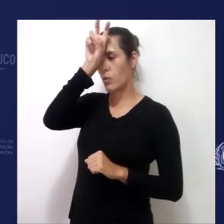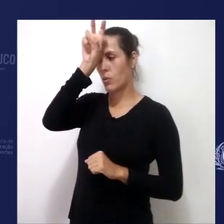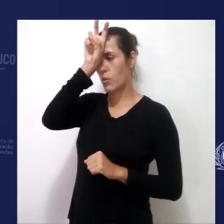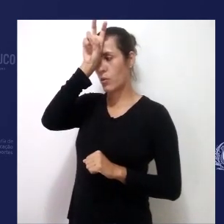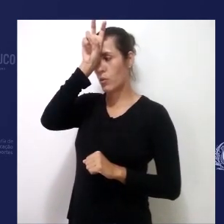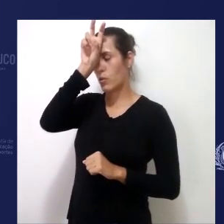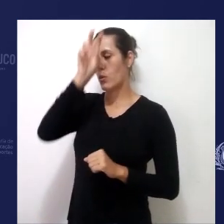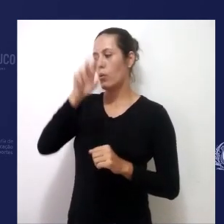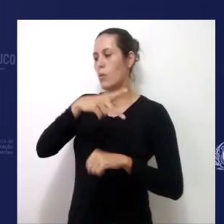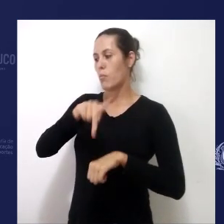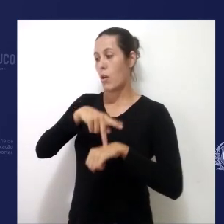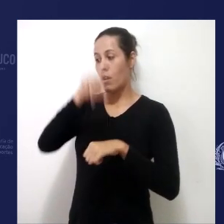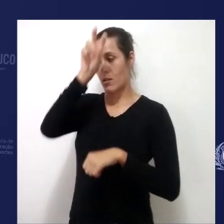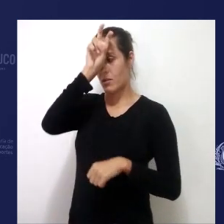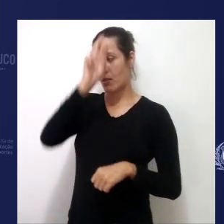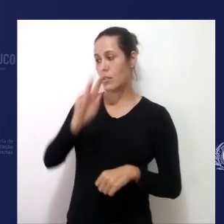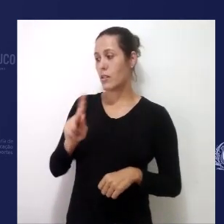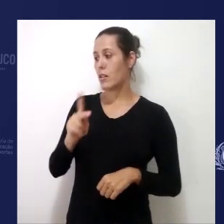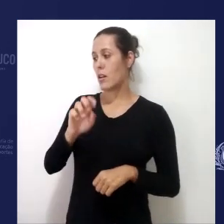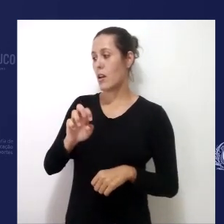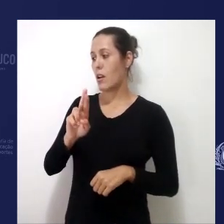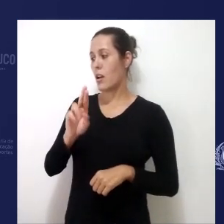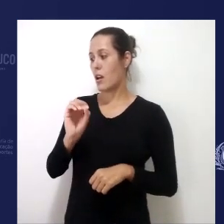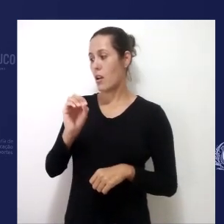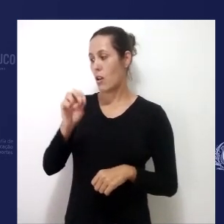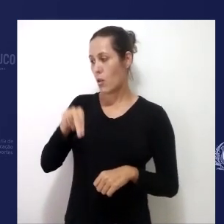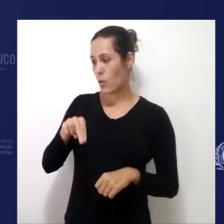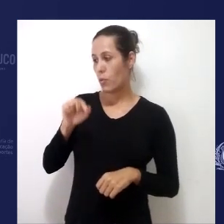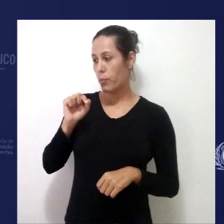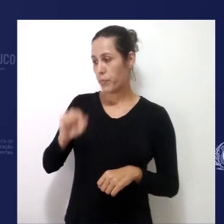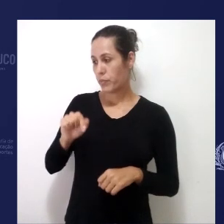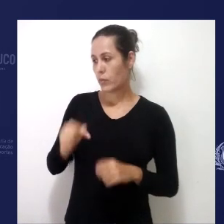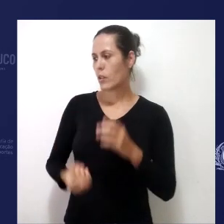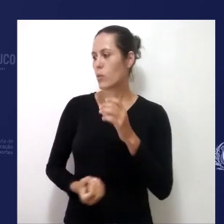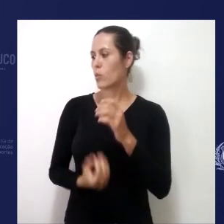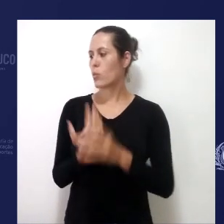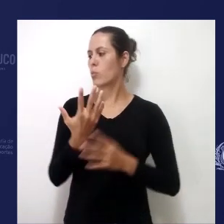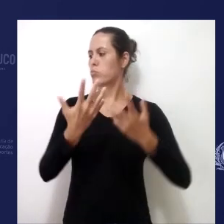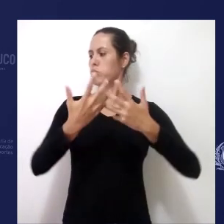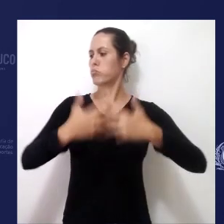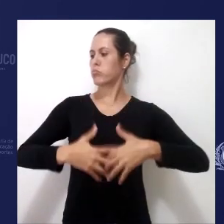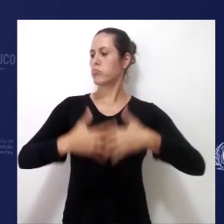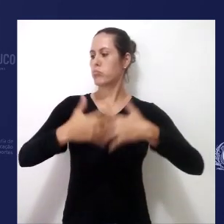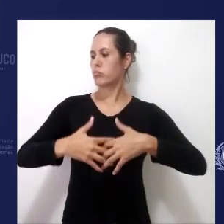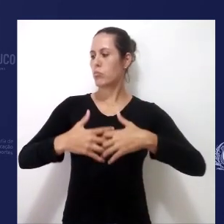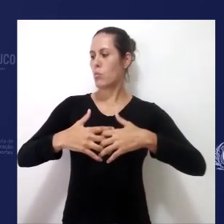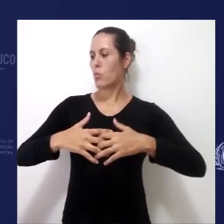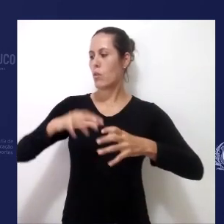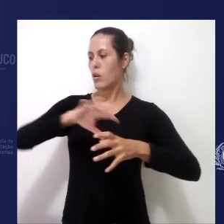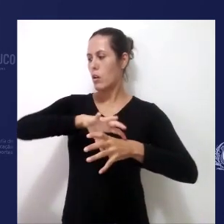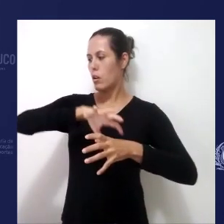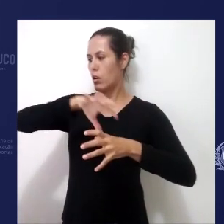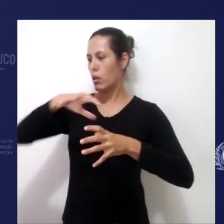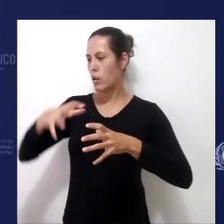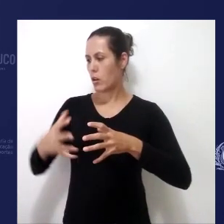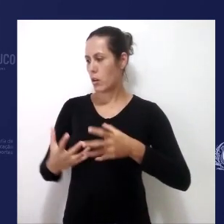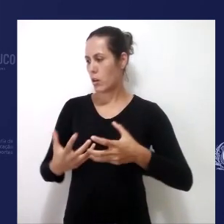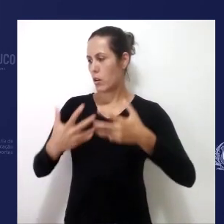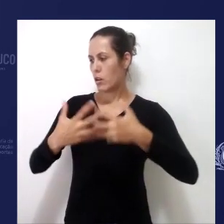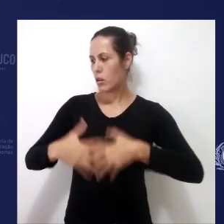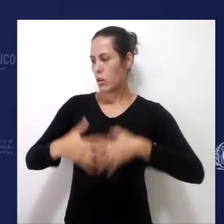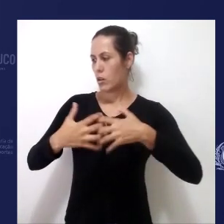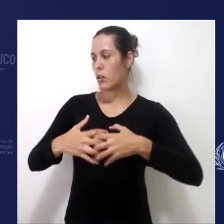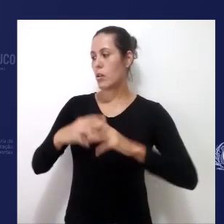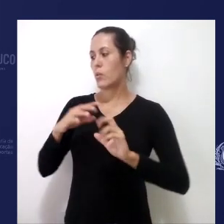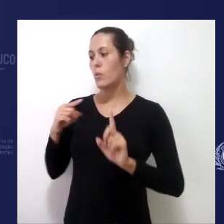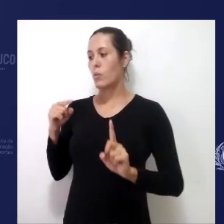esfera de metal com 2 furos, dos quais escapava ar quente, vapor, que